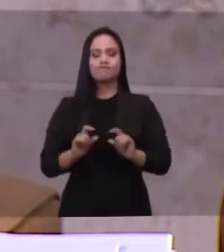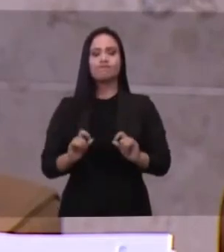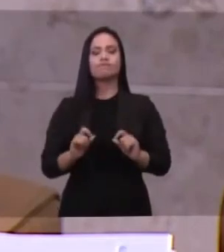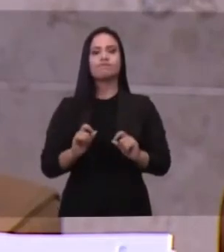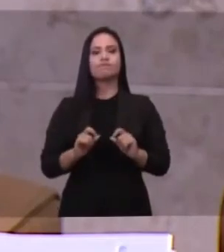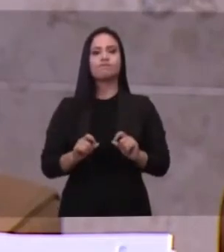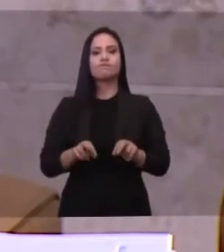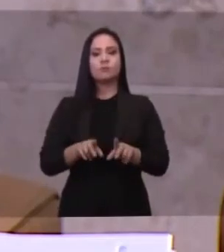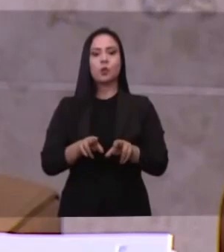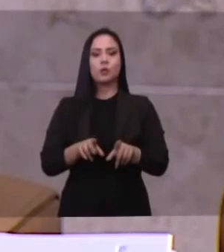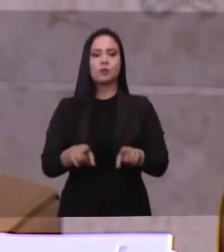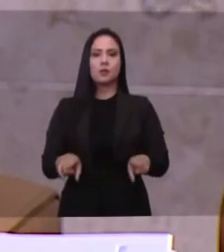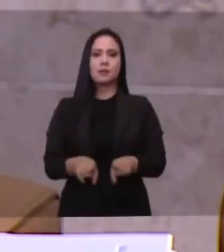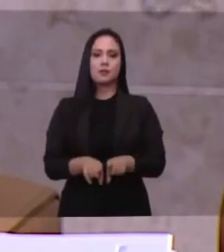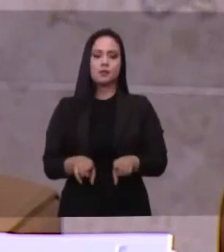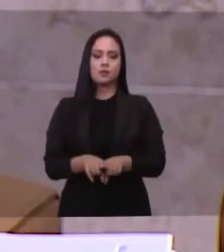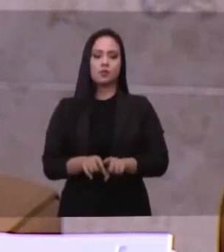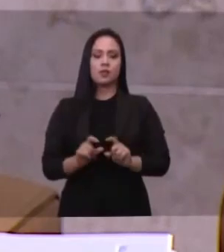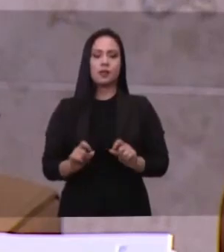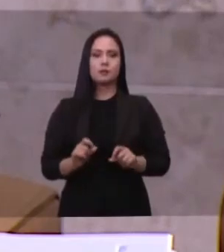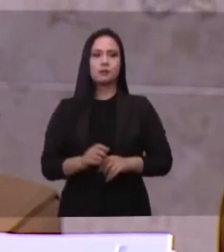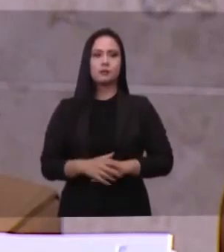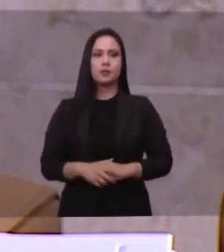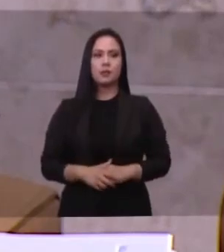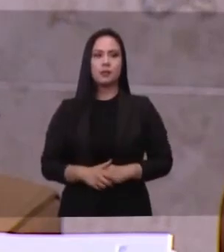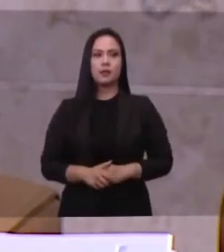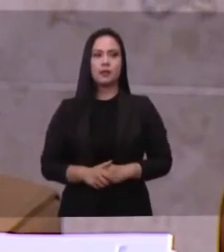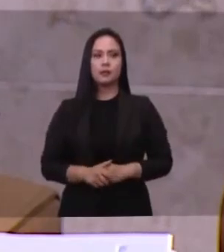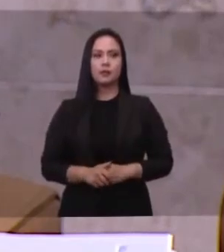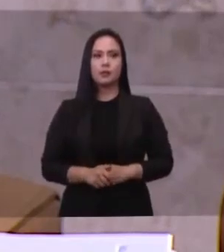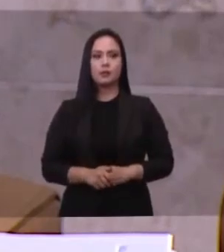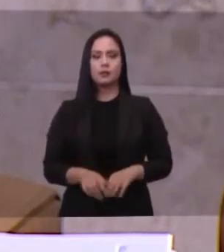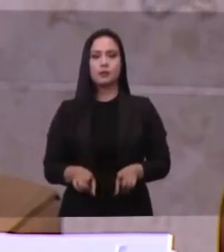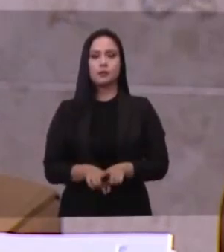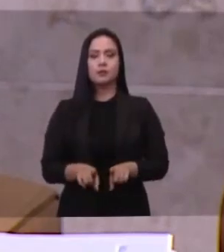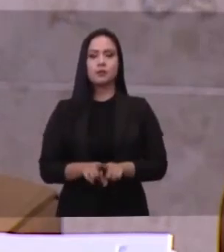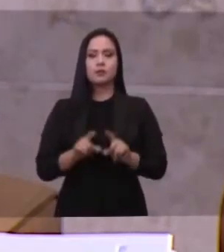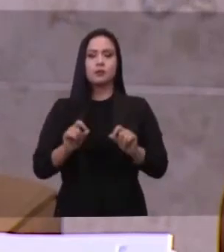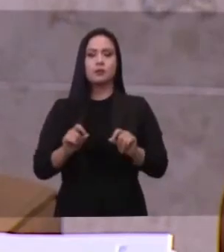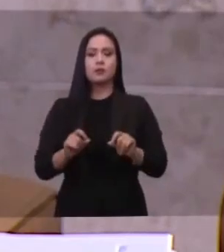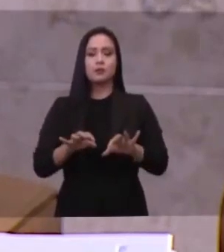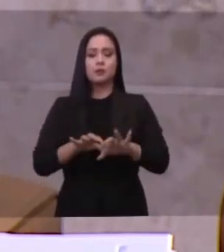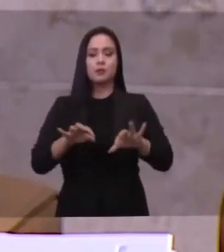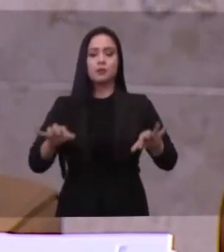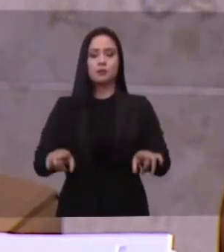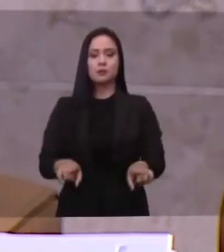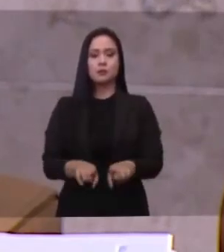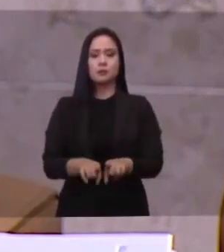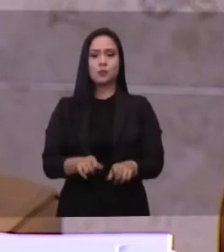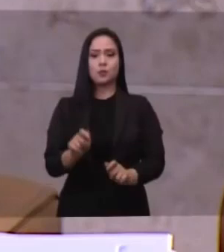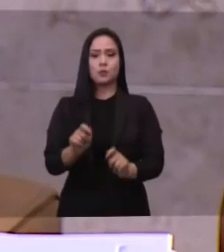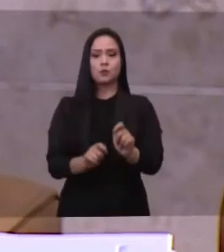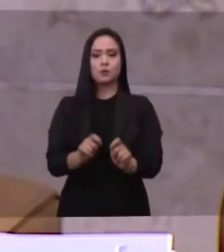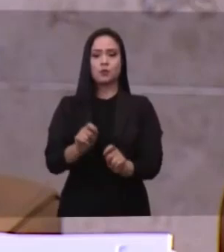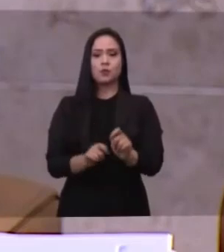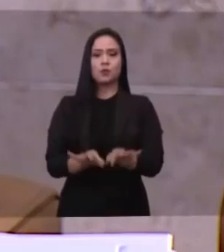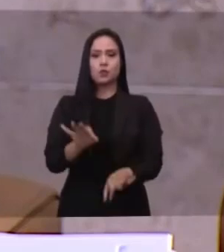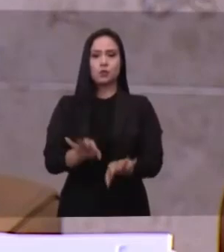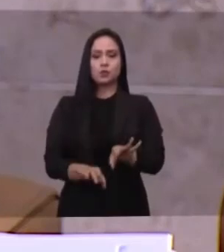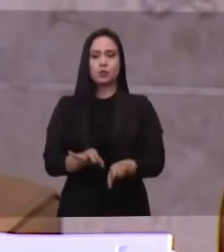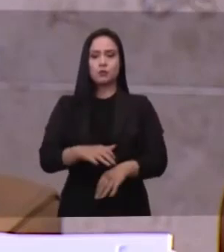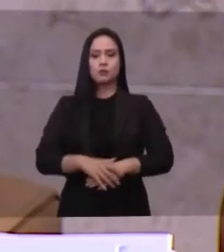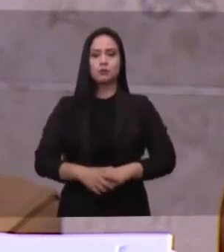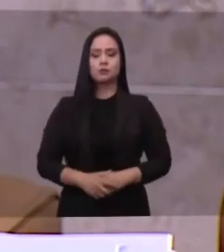igual envergadura, quais o devido processo e a inafastabilidade de controle